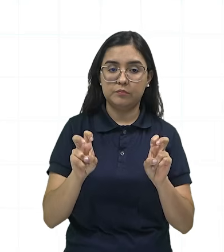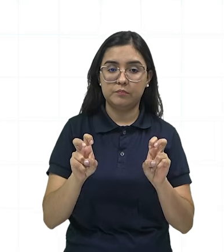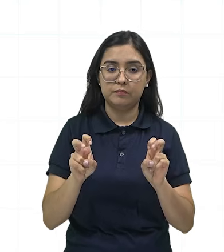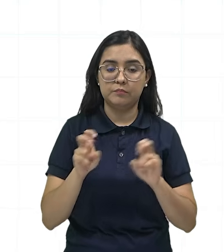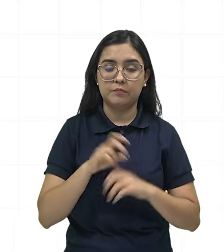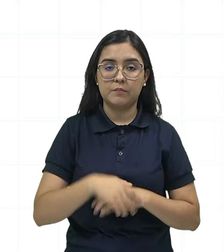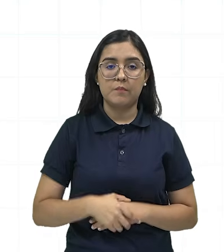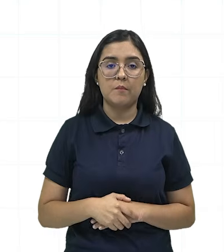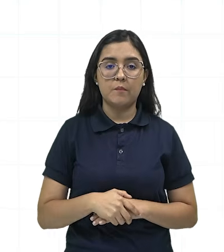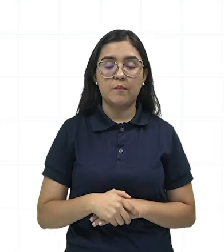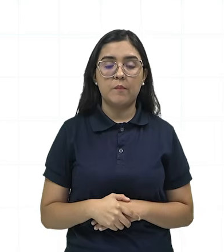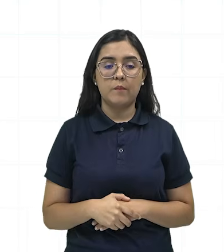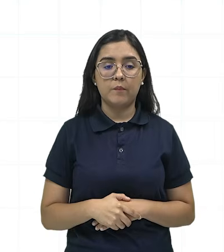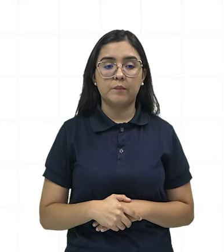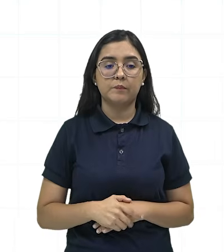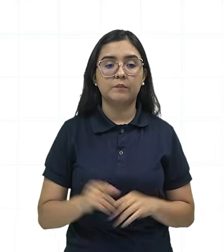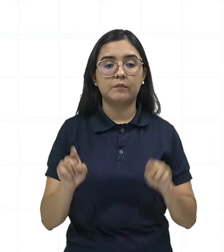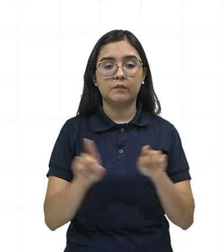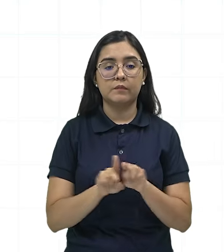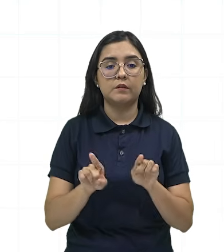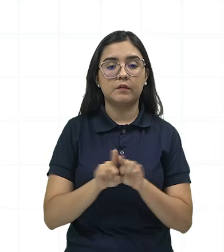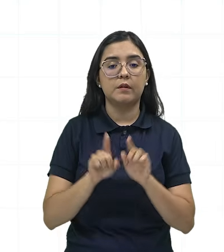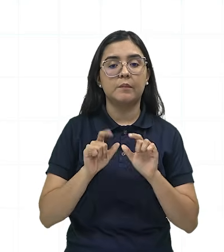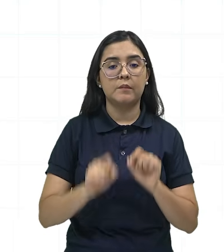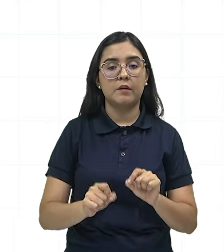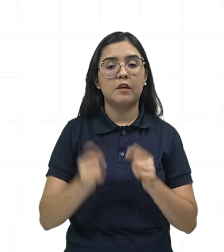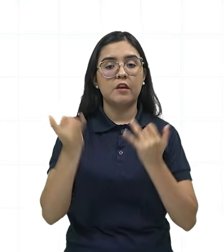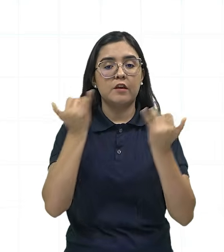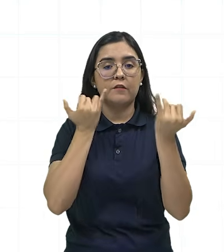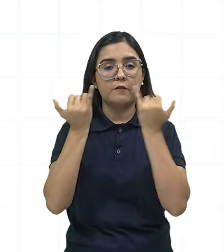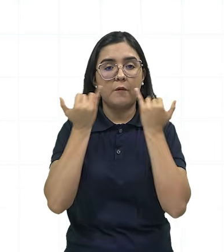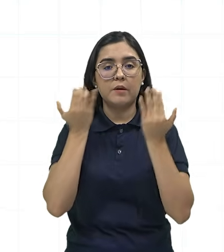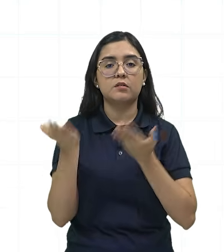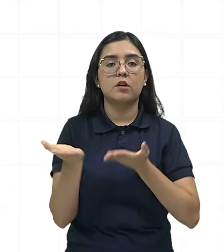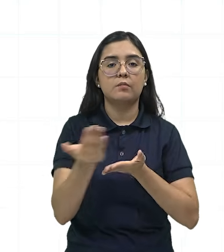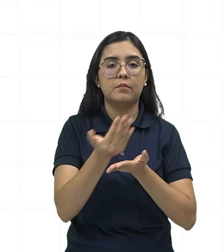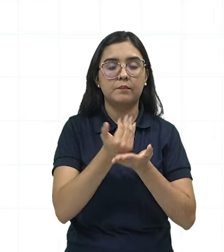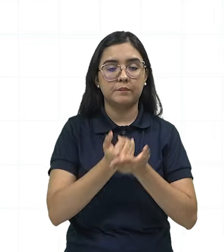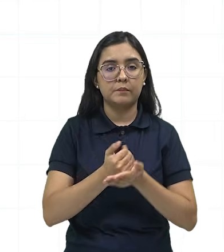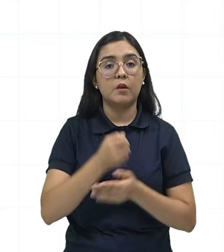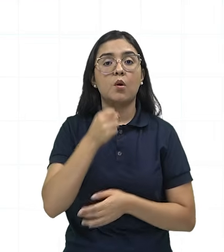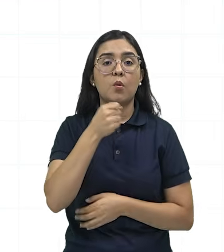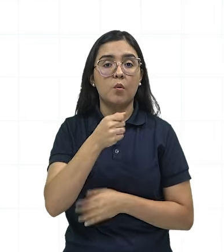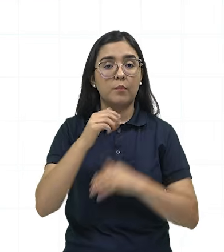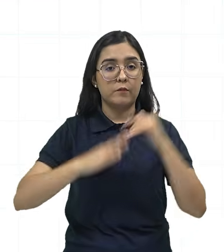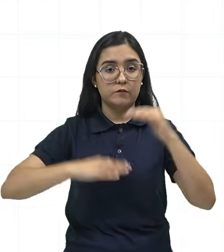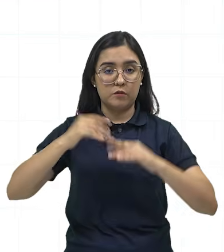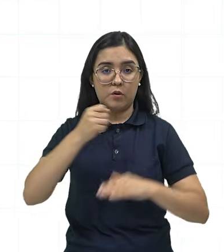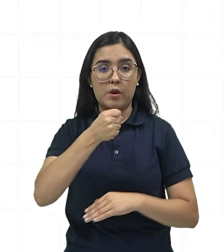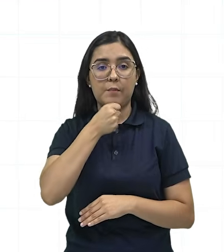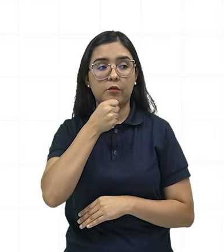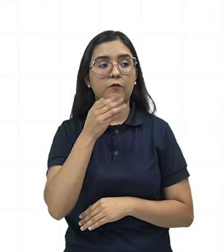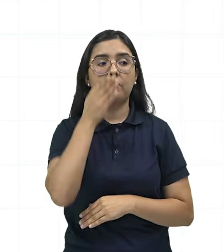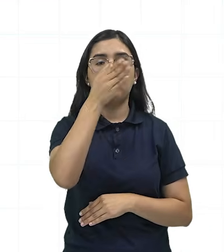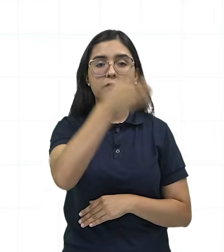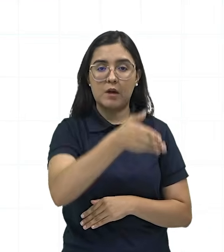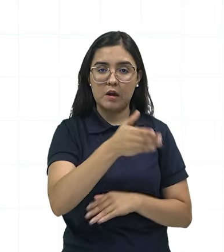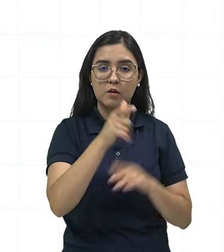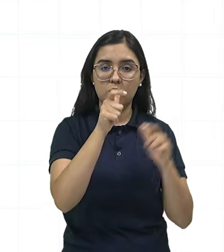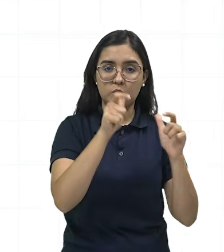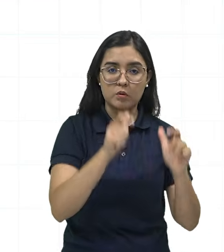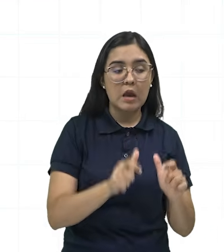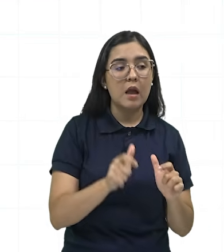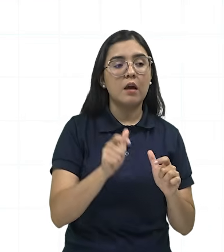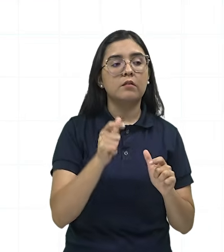né? A apuração, o repórter vai lá, recolhe as informações desse